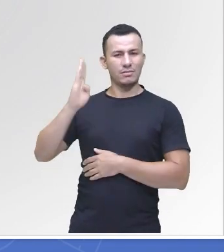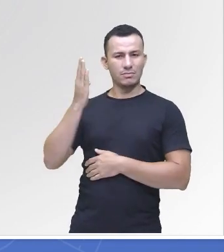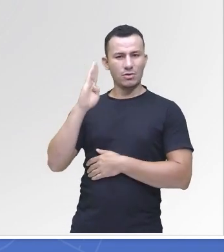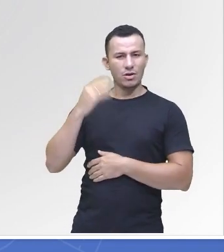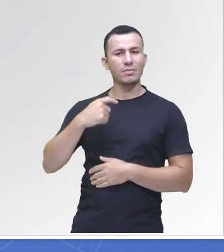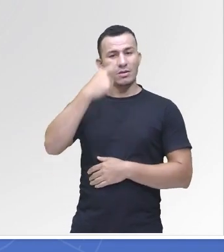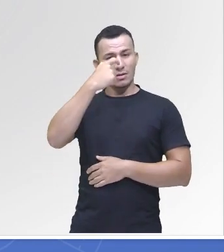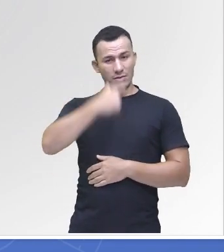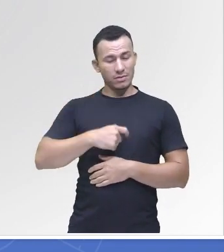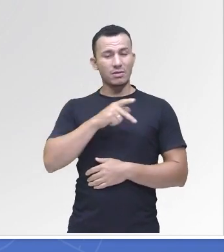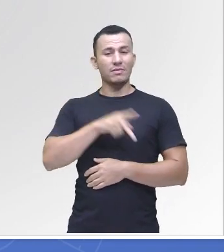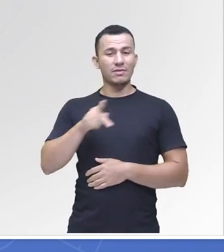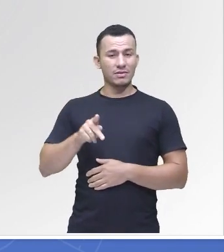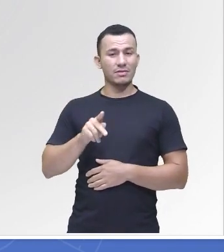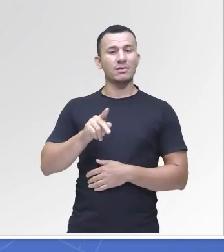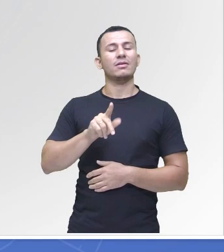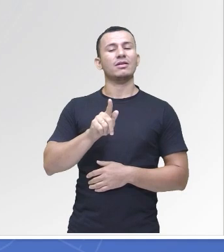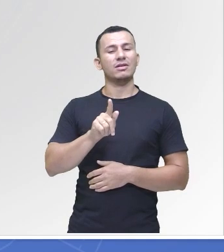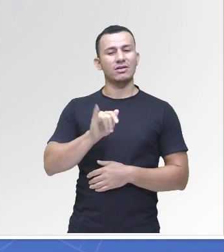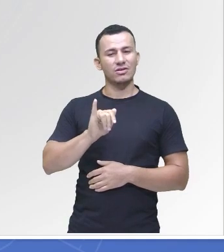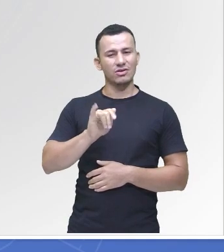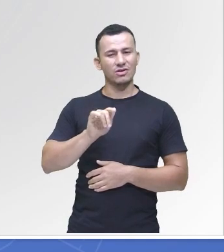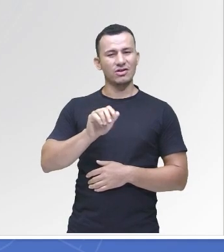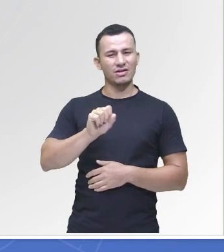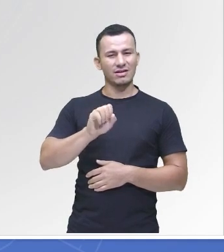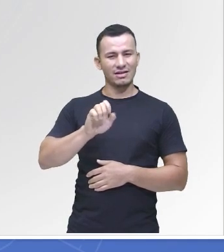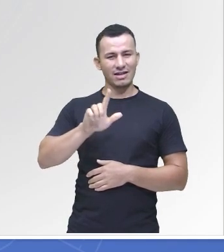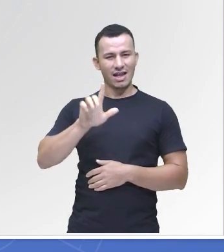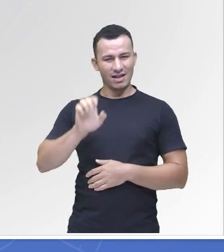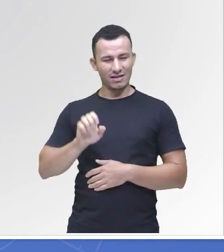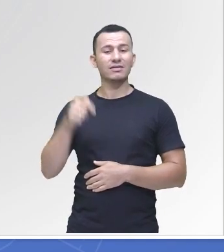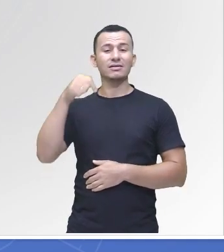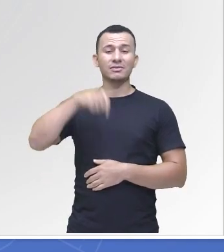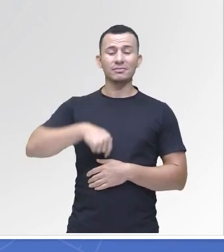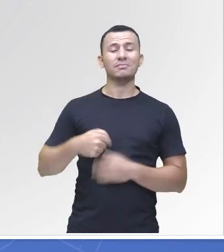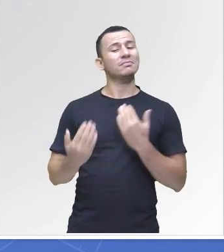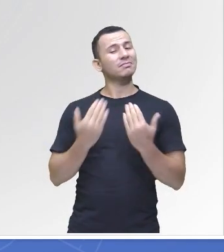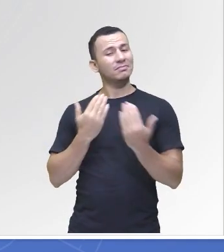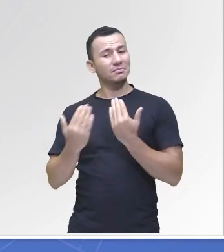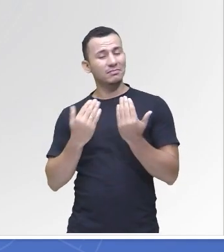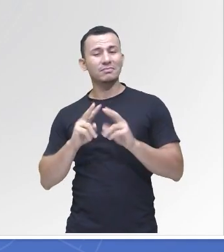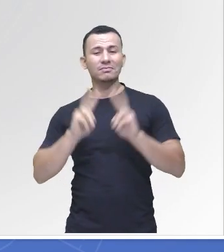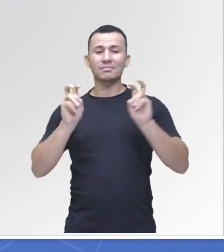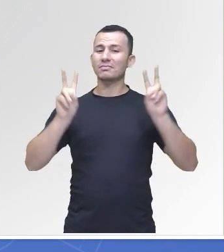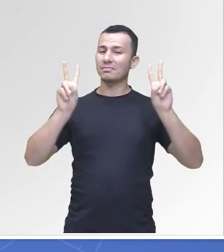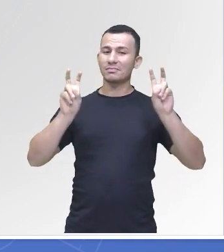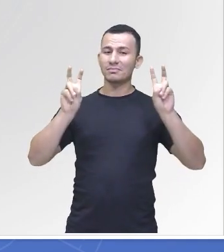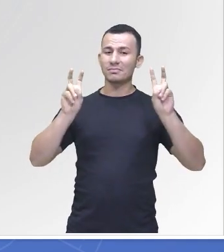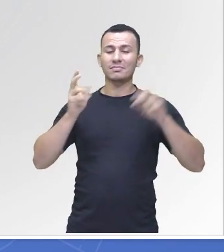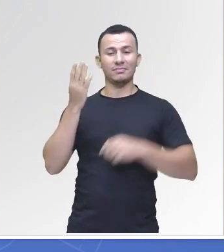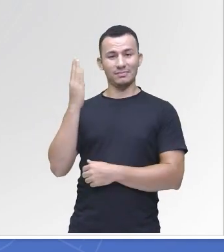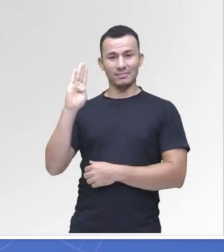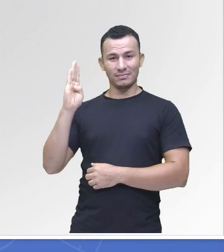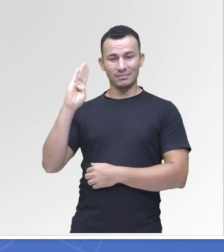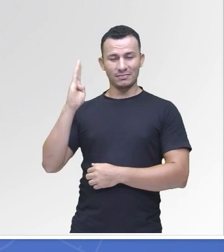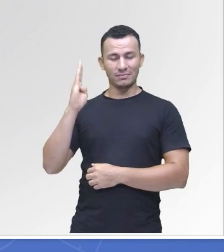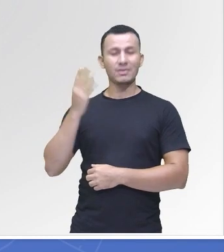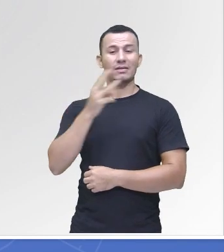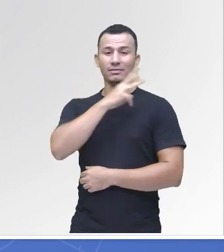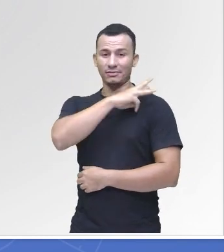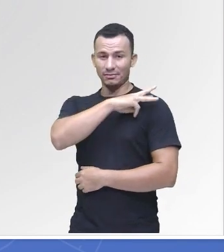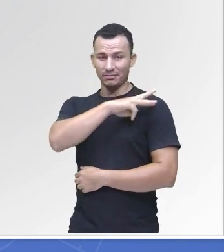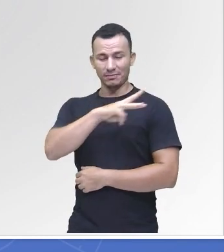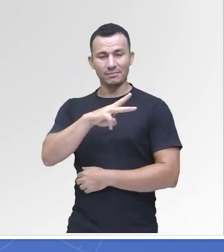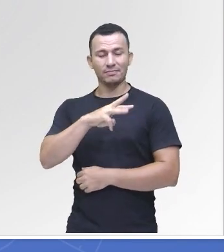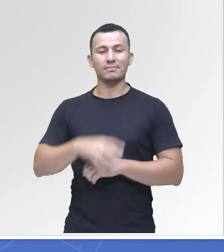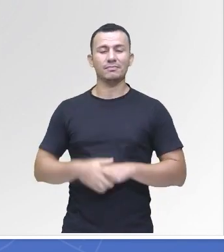a professora Gisele Palmeira, estou aqui com vocês para a gente conversar um pouquinho aí sobre assuntos de biologia no nosso terceiro